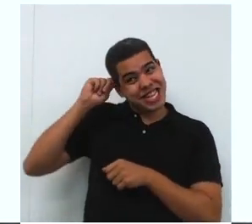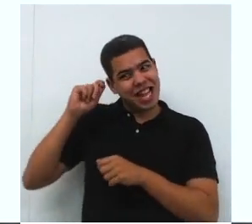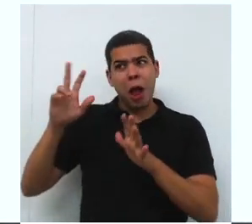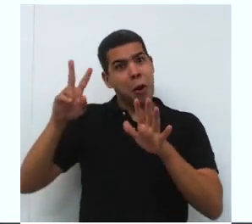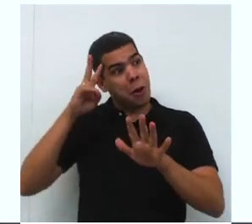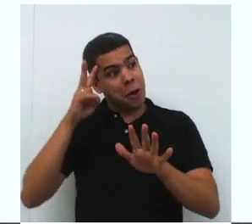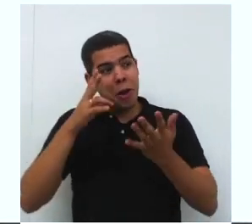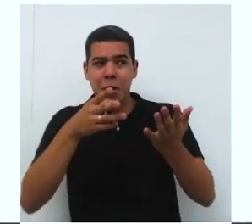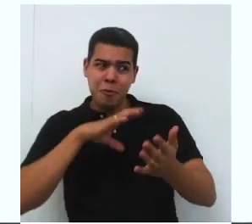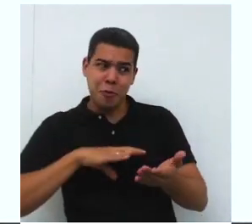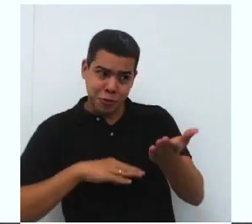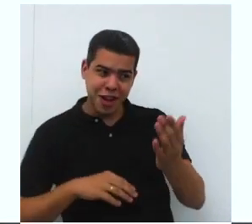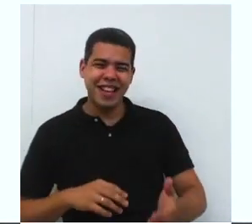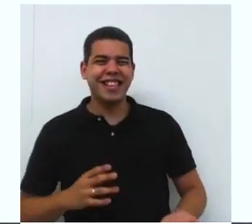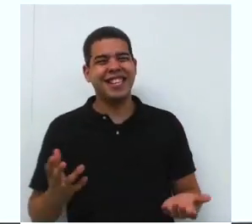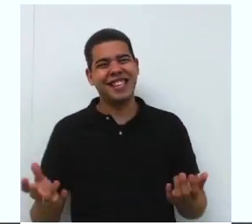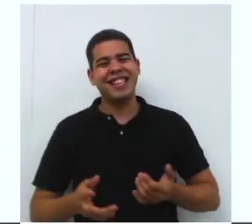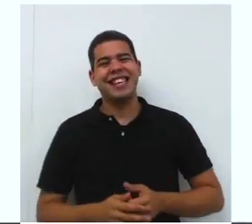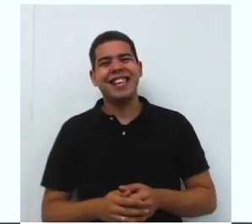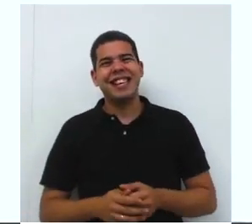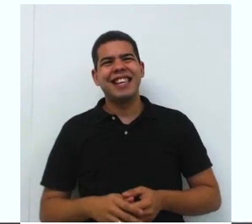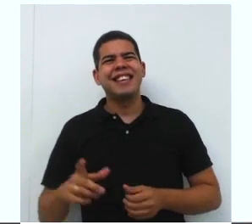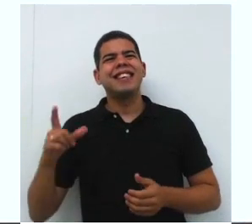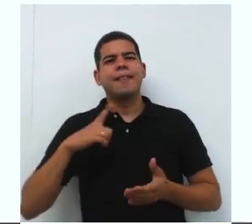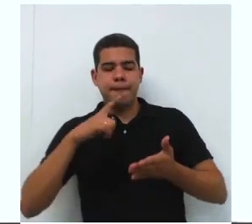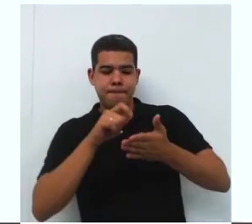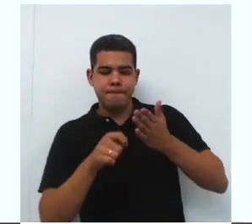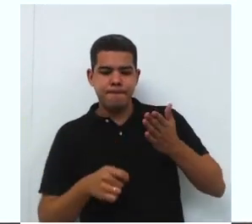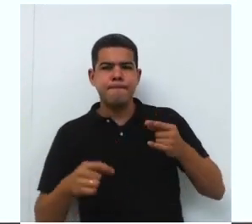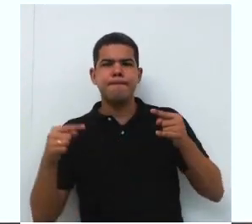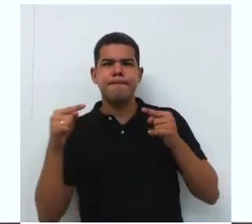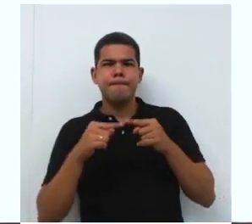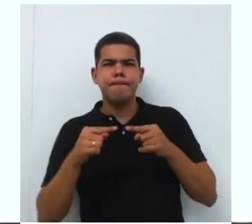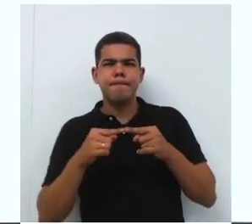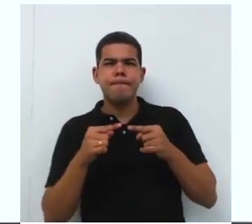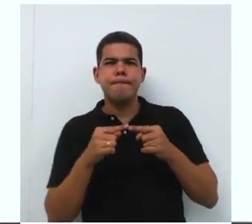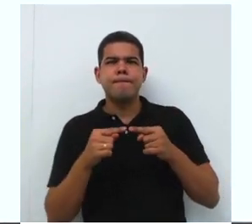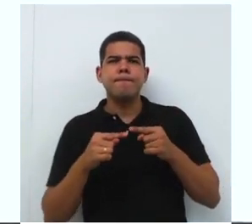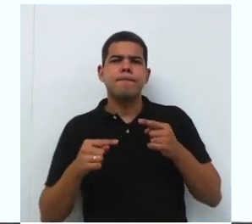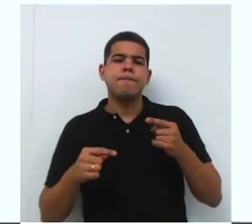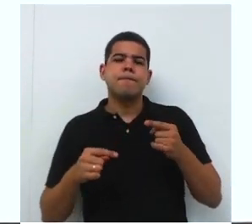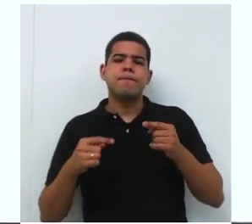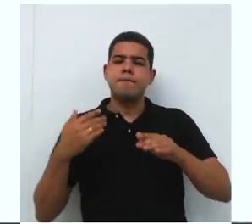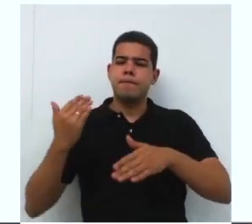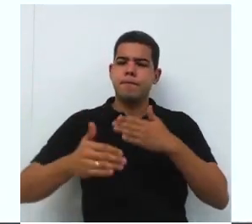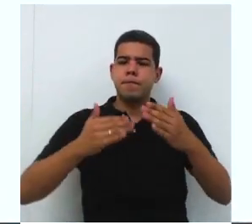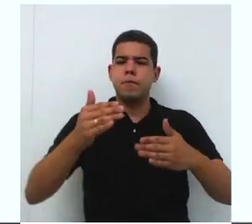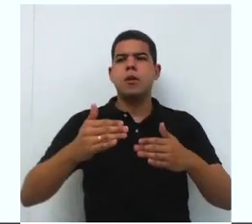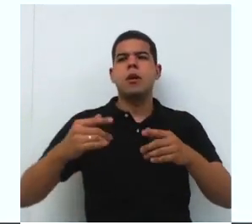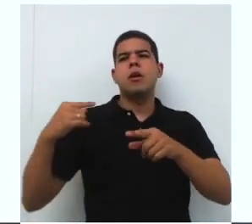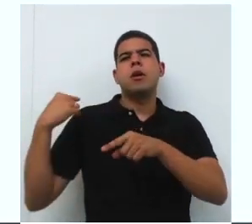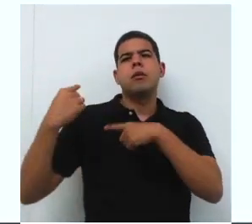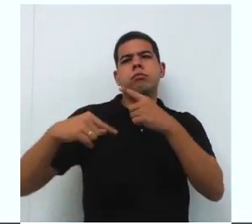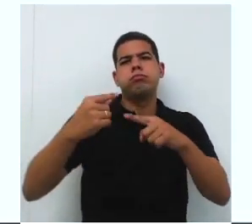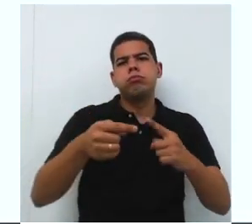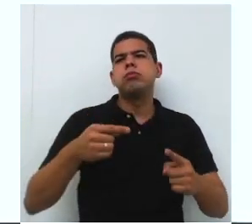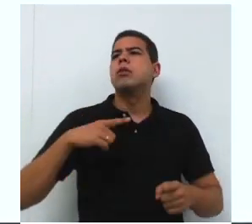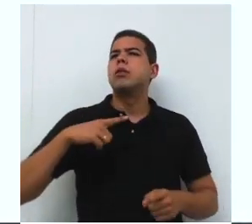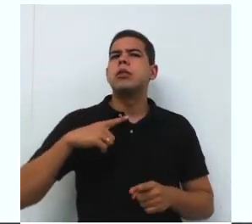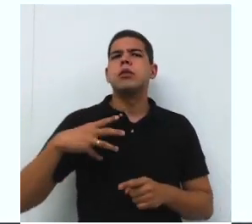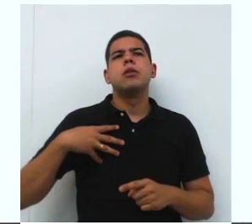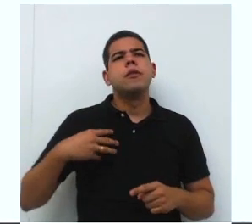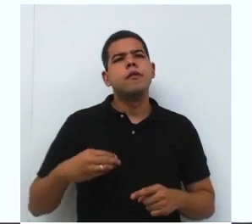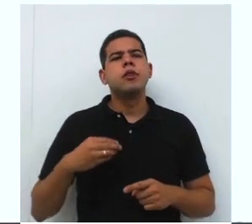escritos, eles o quê? Eternizam, eles passam para os descendentes, as próximas gerações,